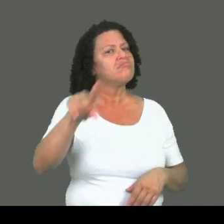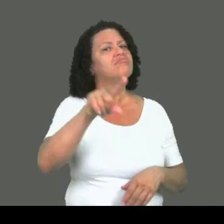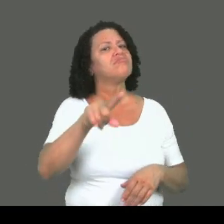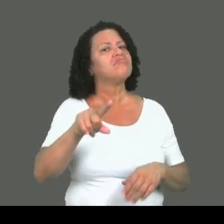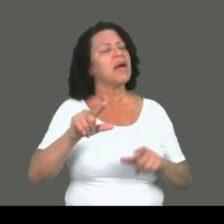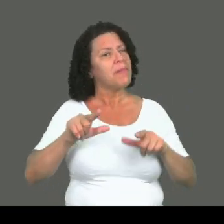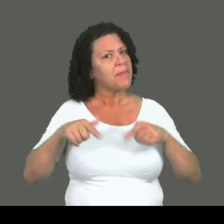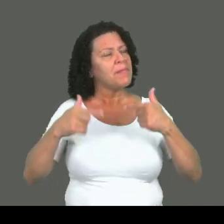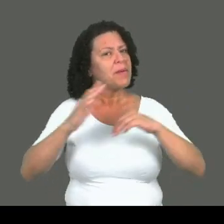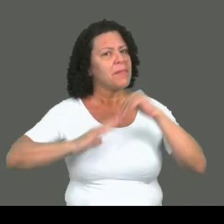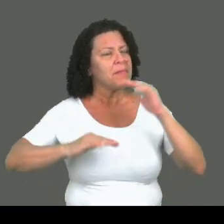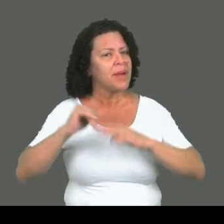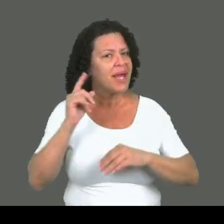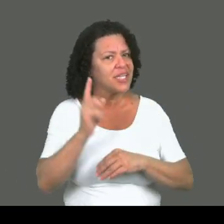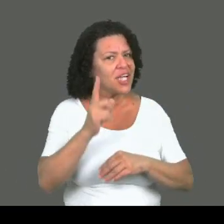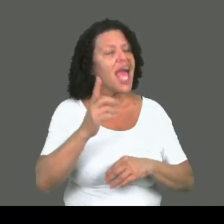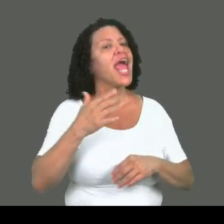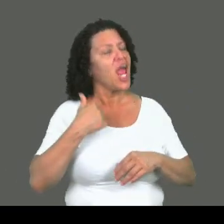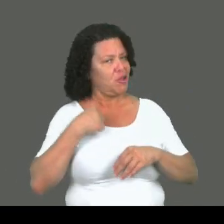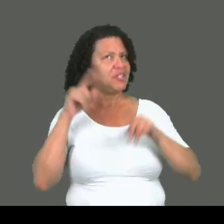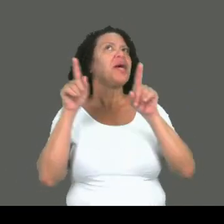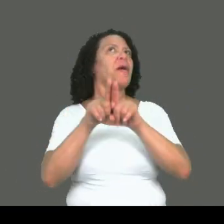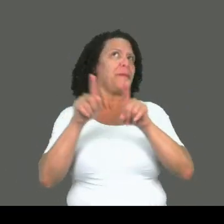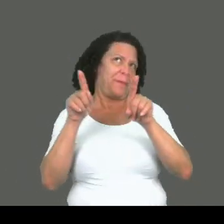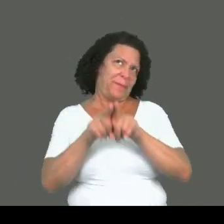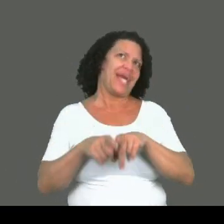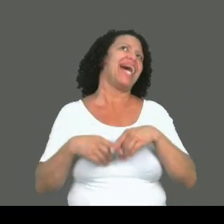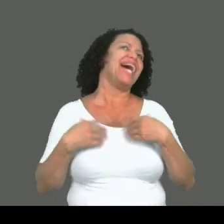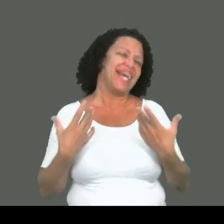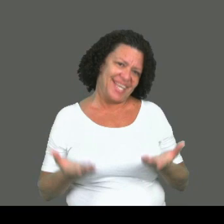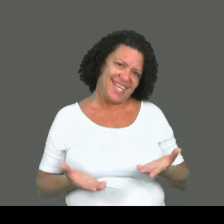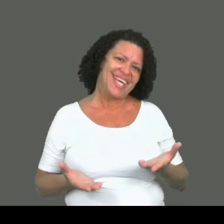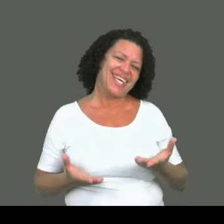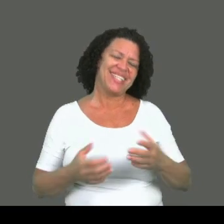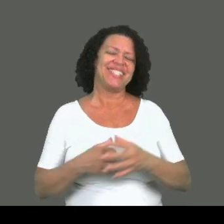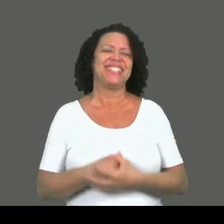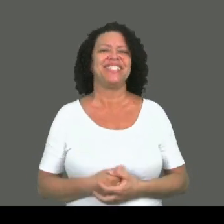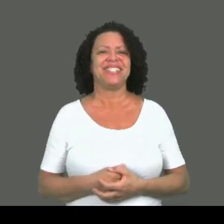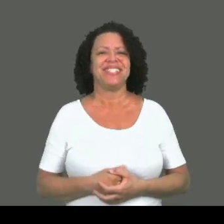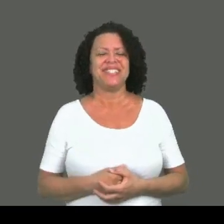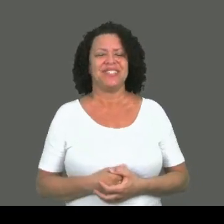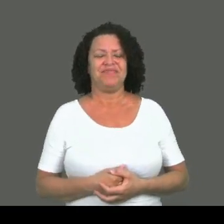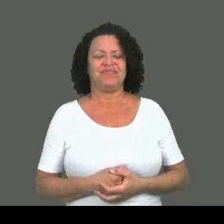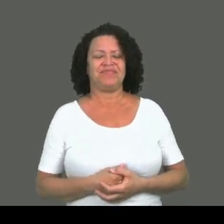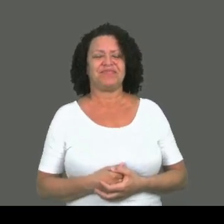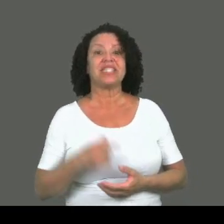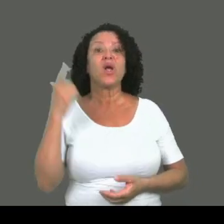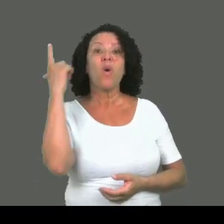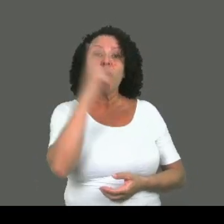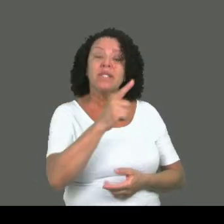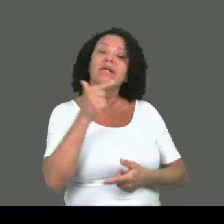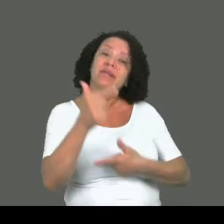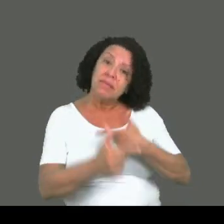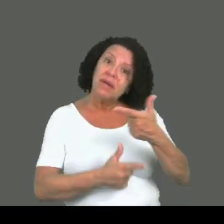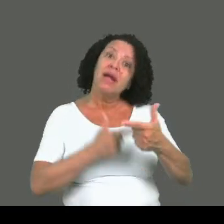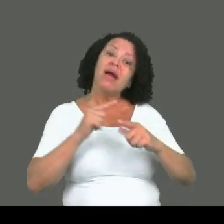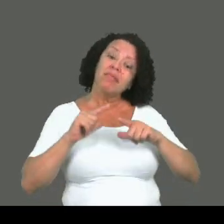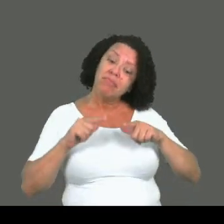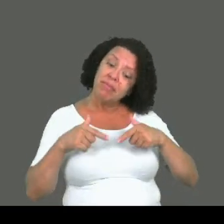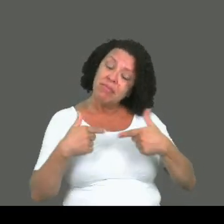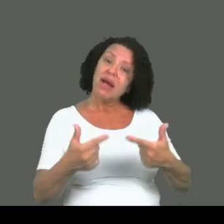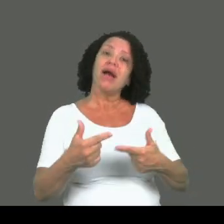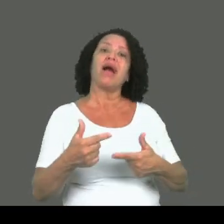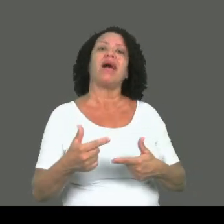em prática, eu também me incluo, e conseguir trabalhar o